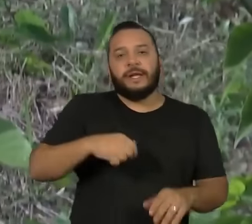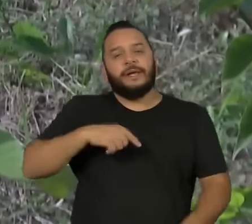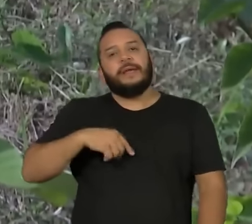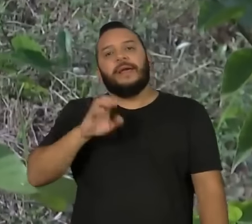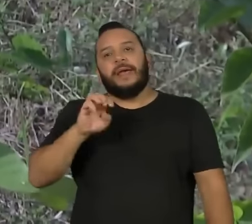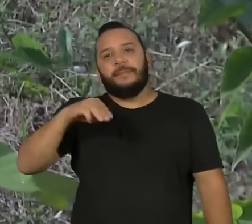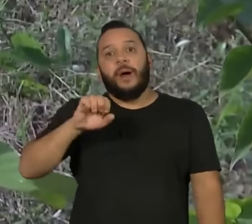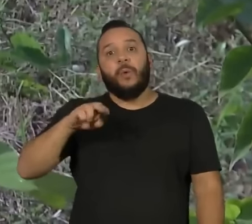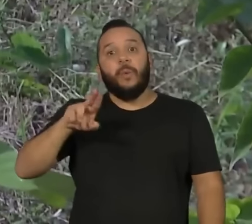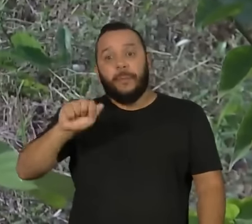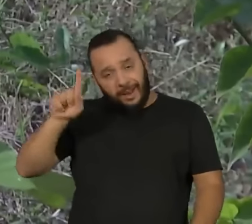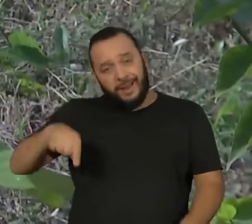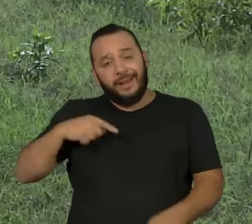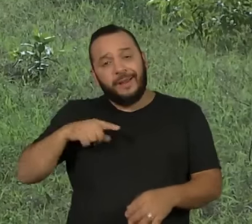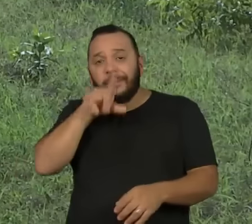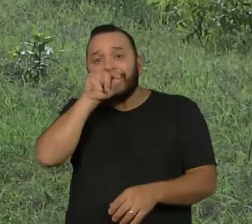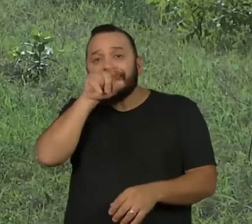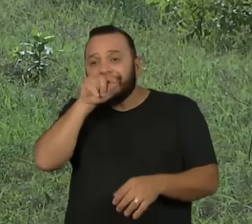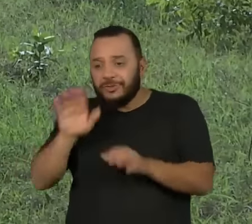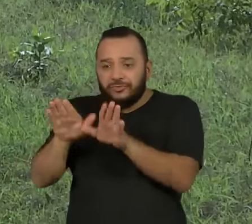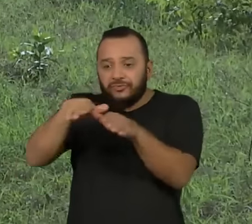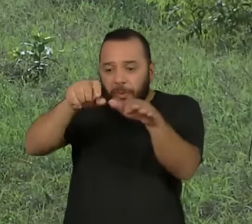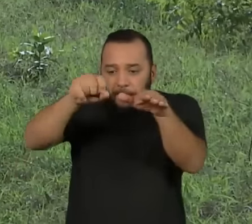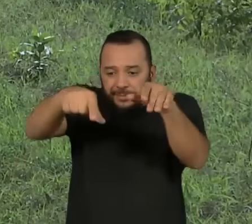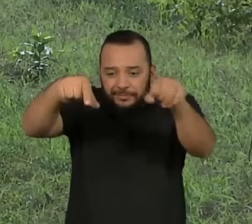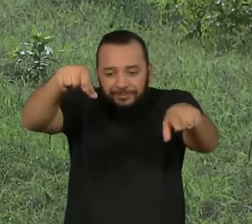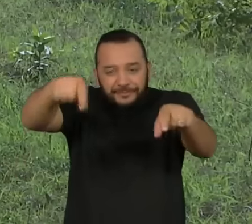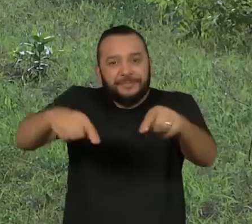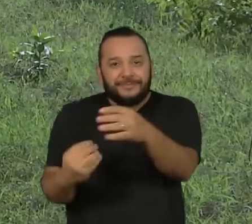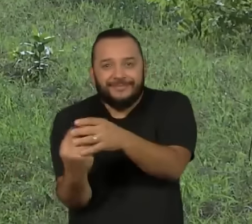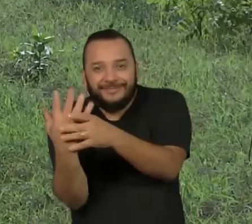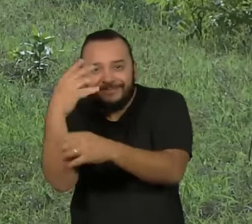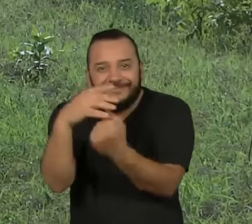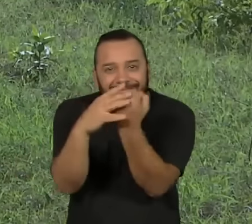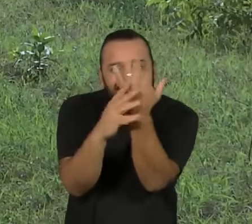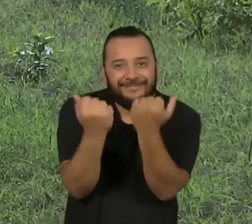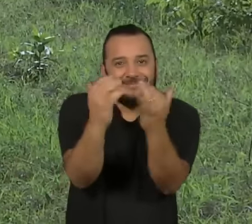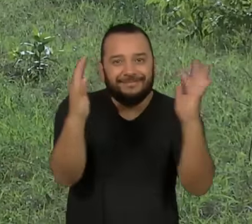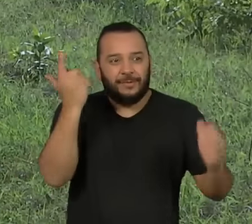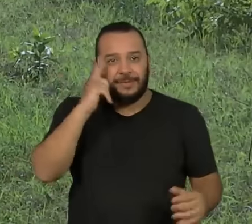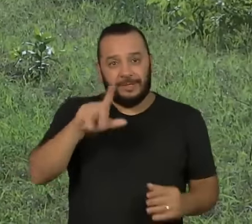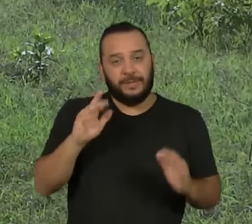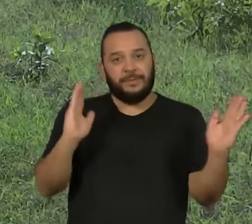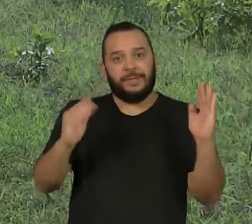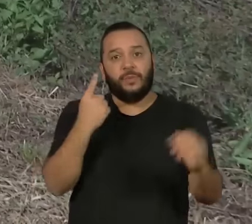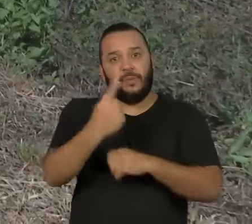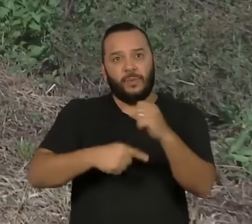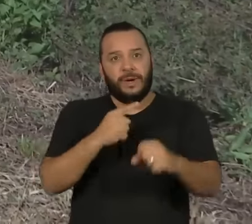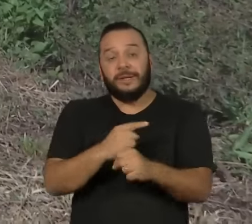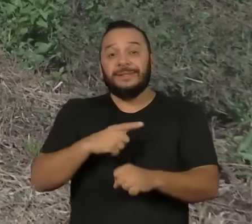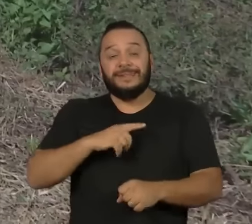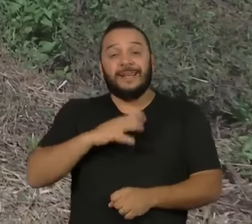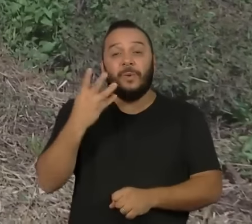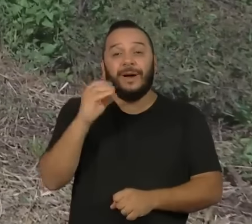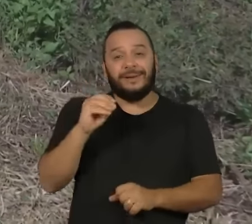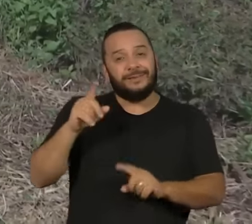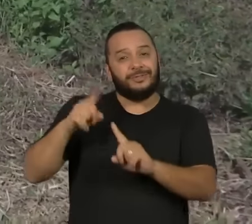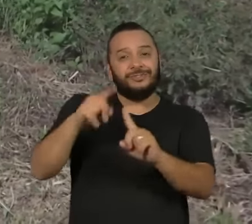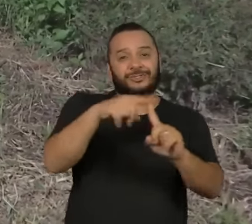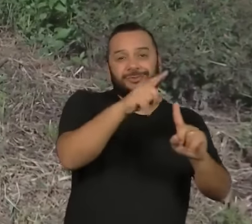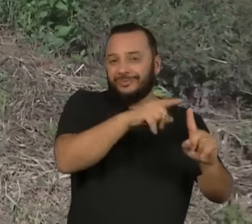foi semeada pelos pássaros. O plantio completou um ano e envolveu 40 espécies nativas. Na área vizinha,